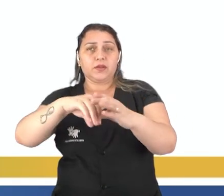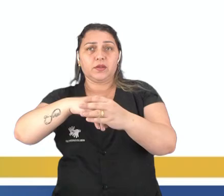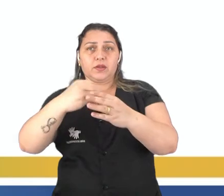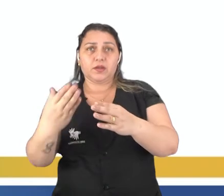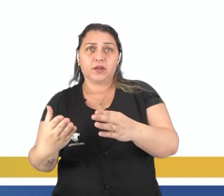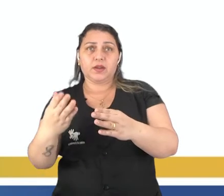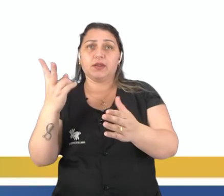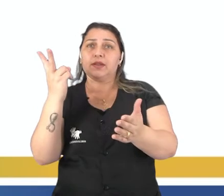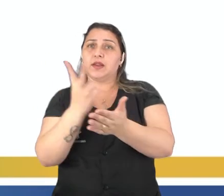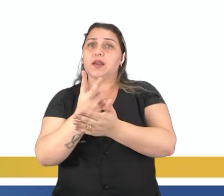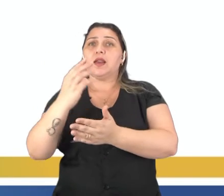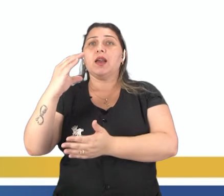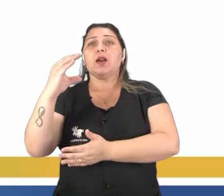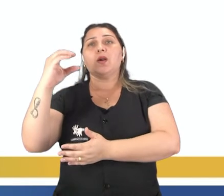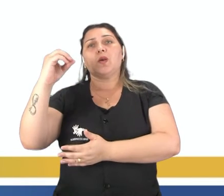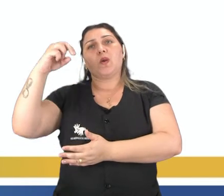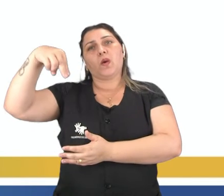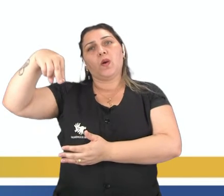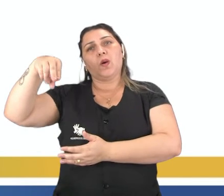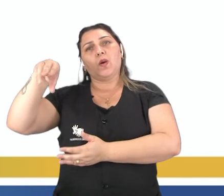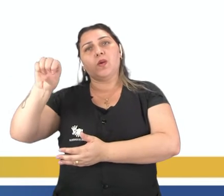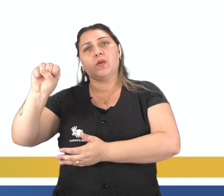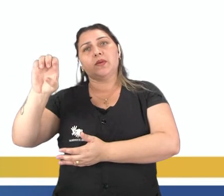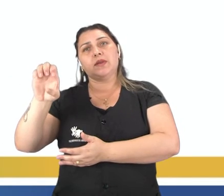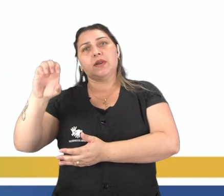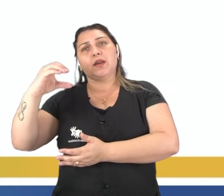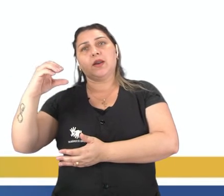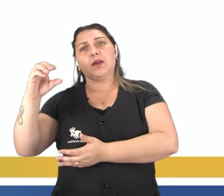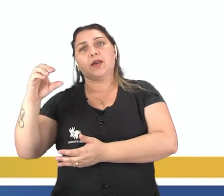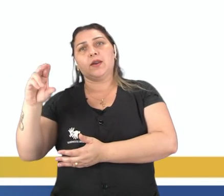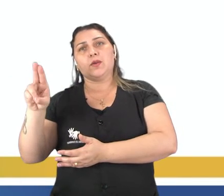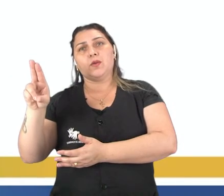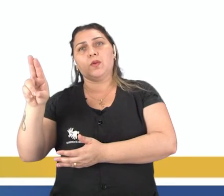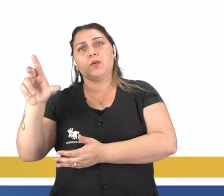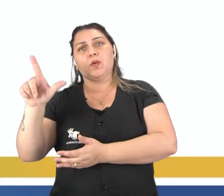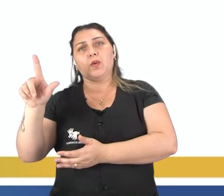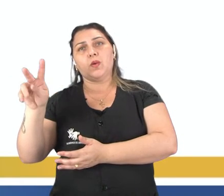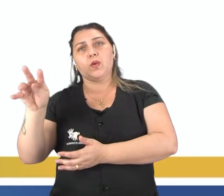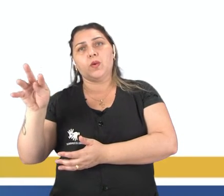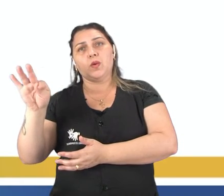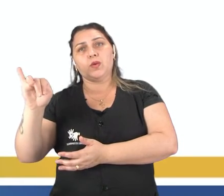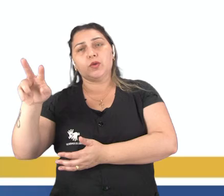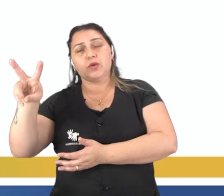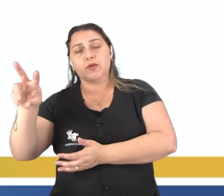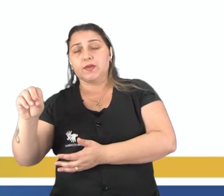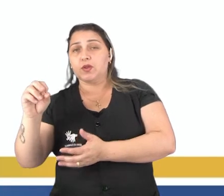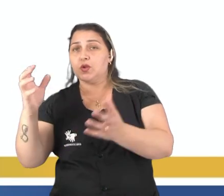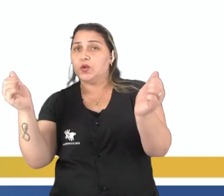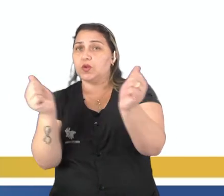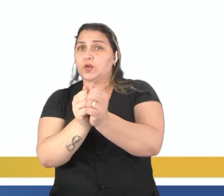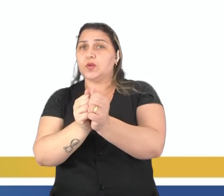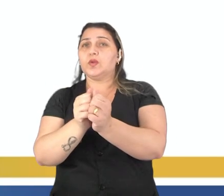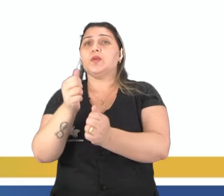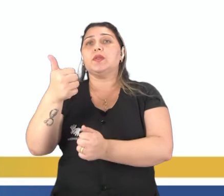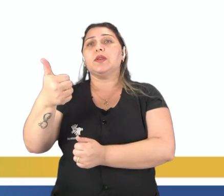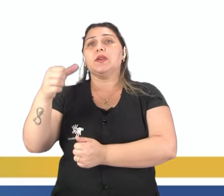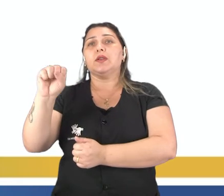ser consecutivo a um ângulo interno, né? E que juntos eles sempre formam 180